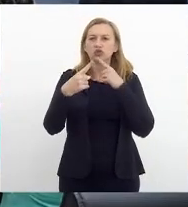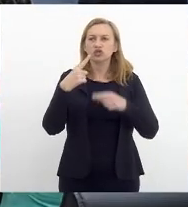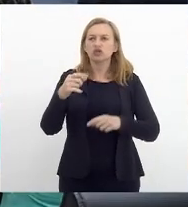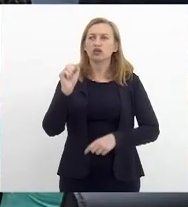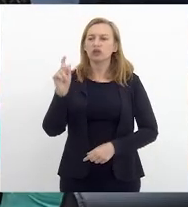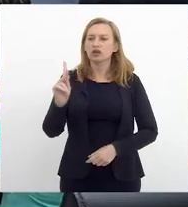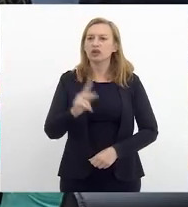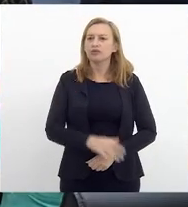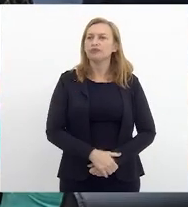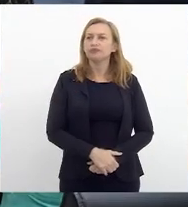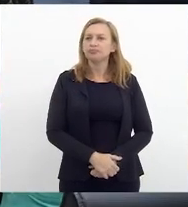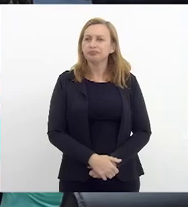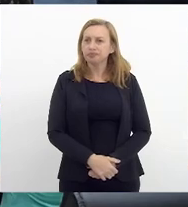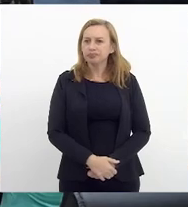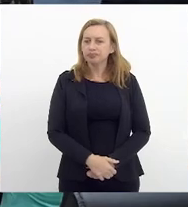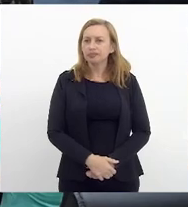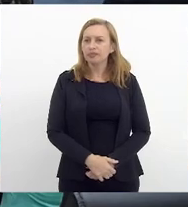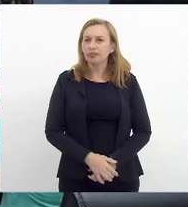Ok.